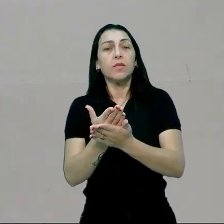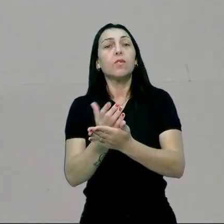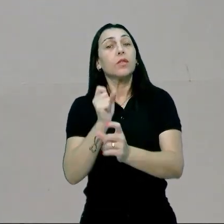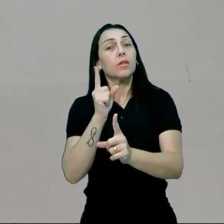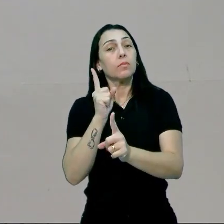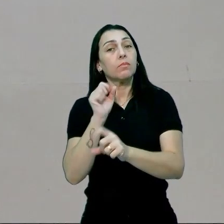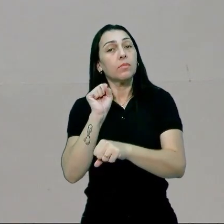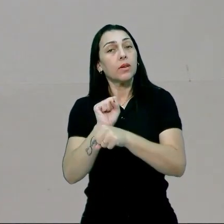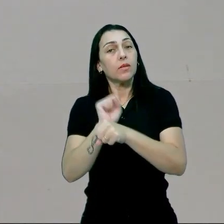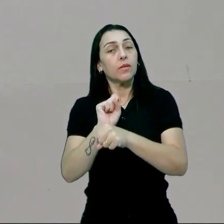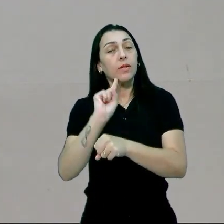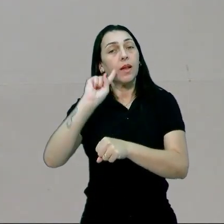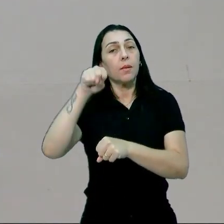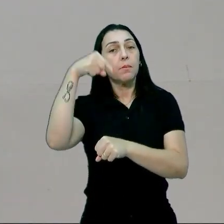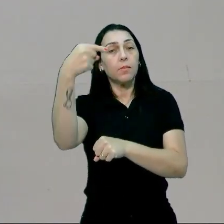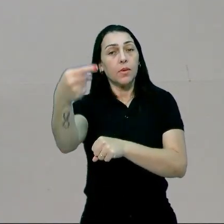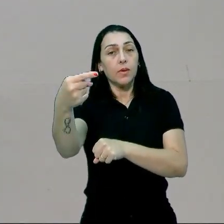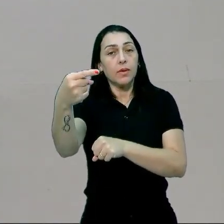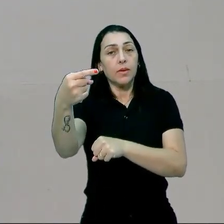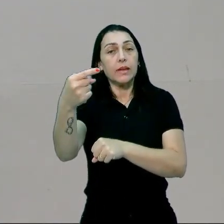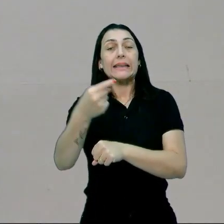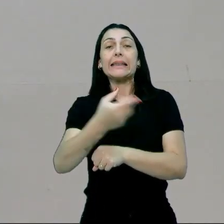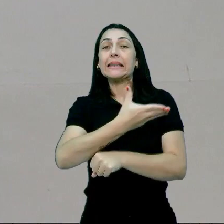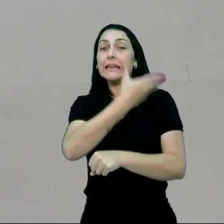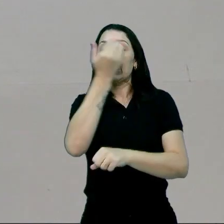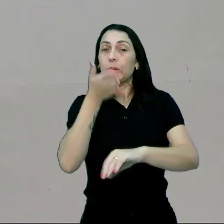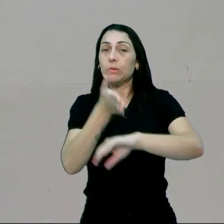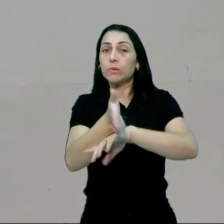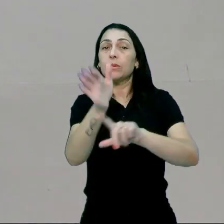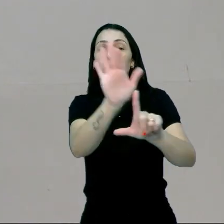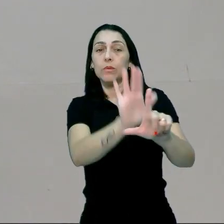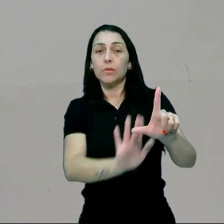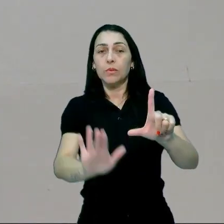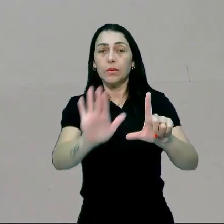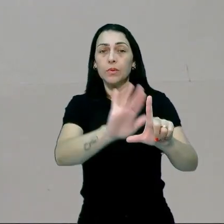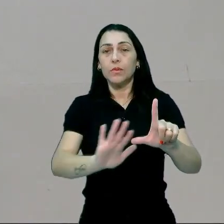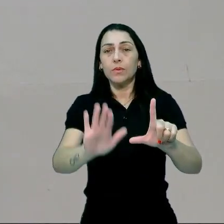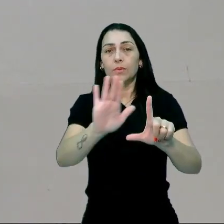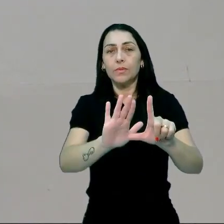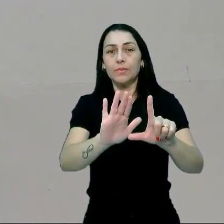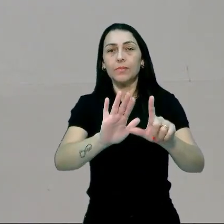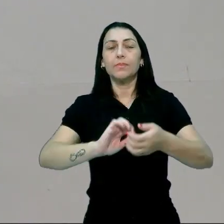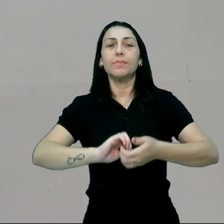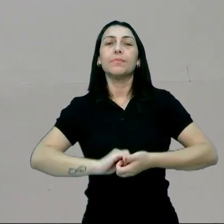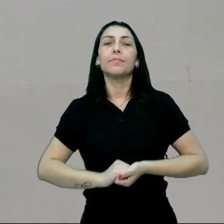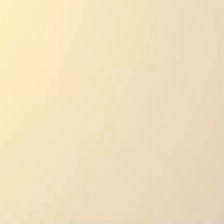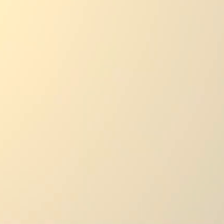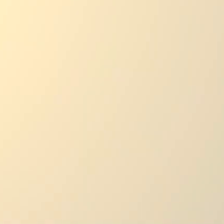aguardando você na próxima. E não deixe de acessar as nossas plataformas.